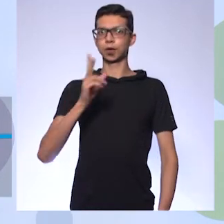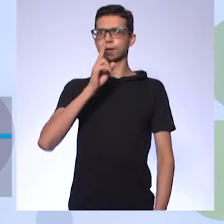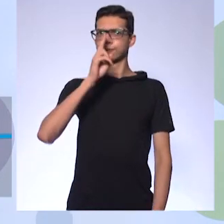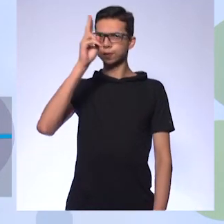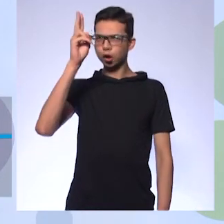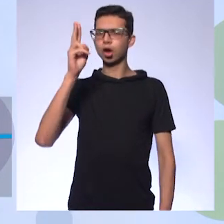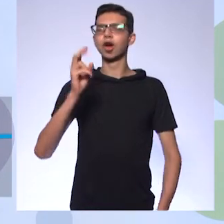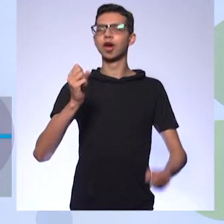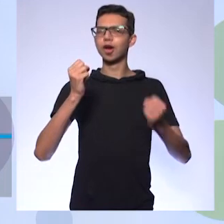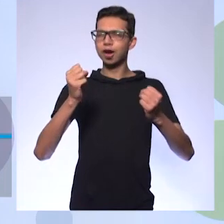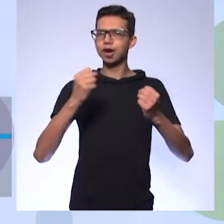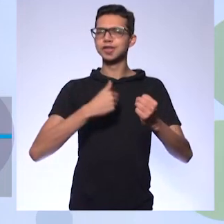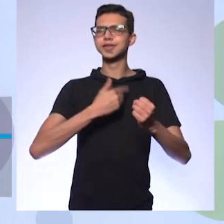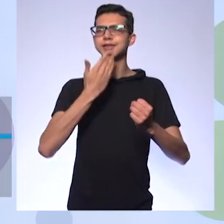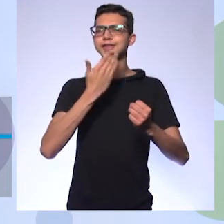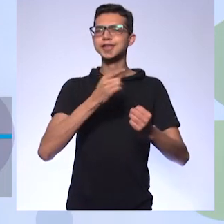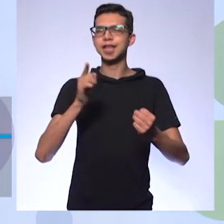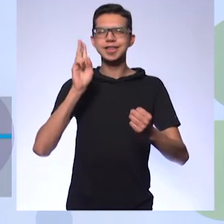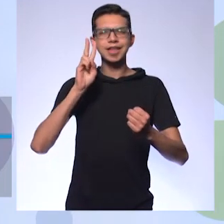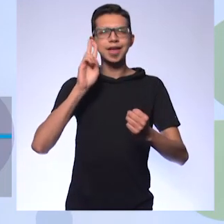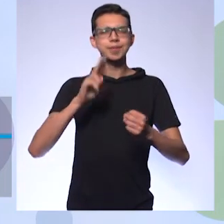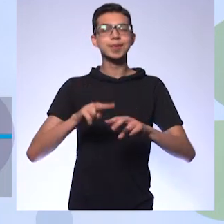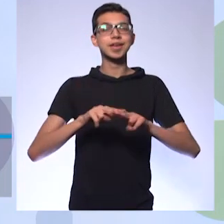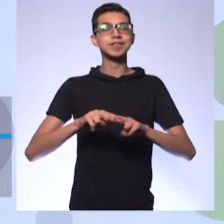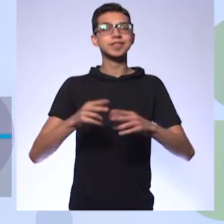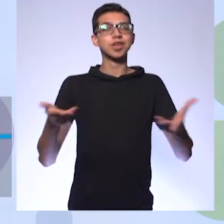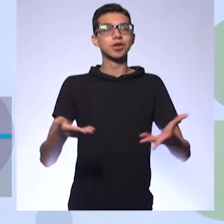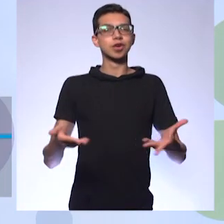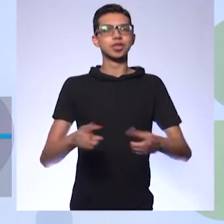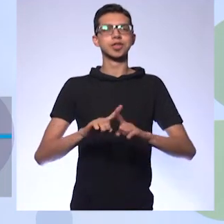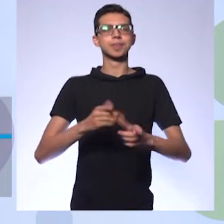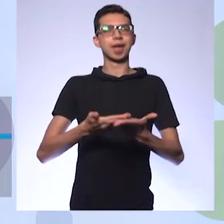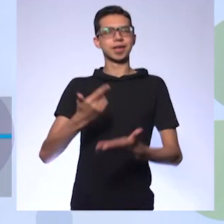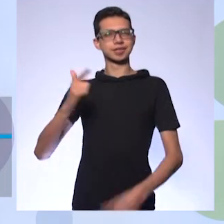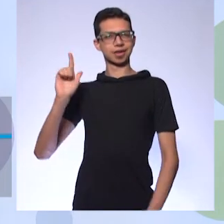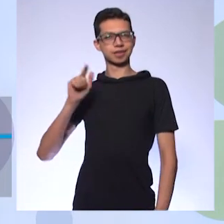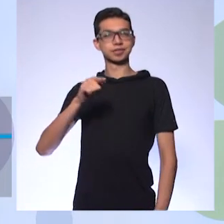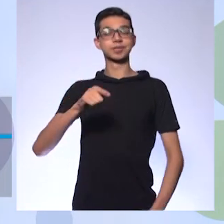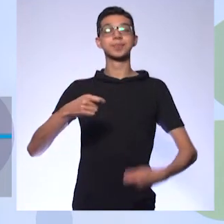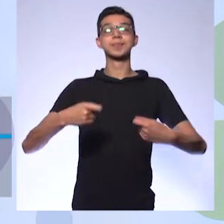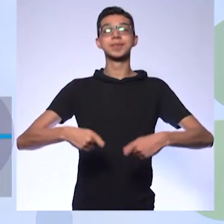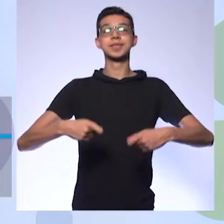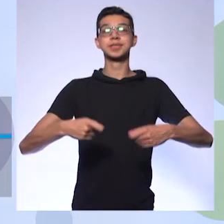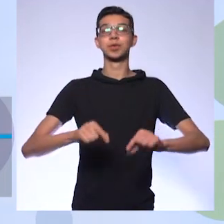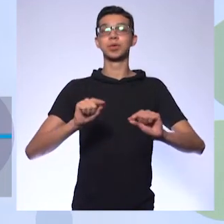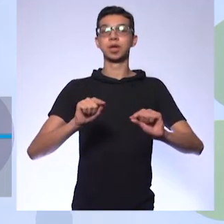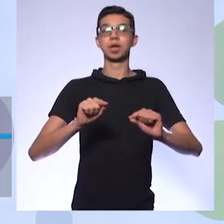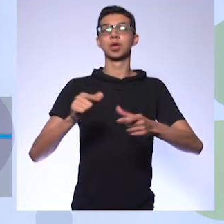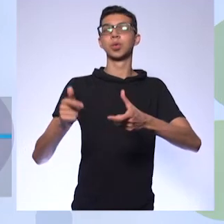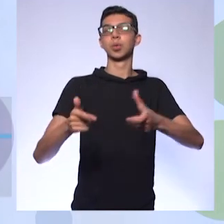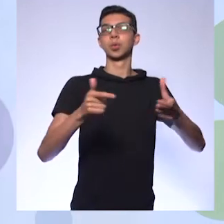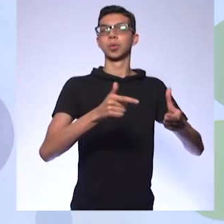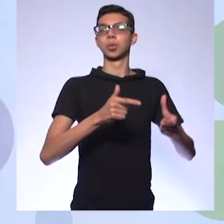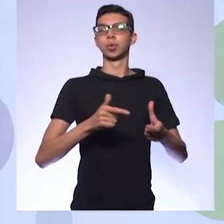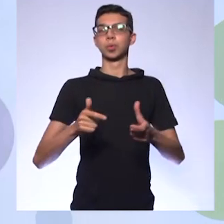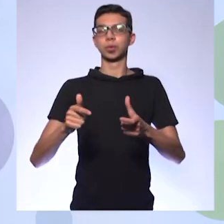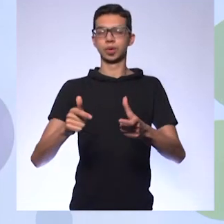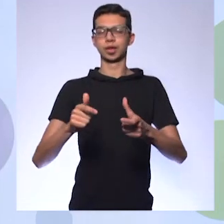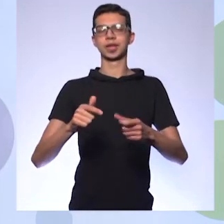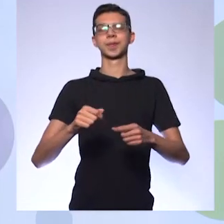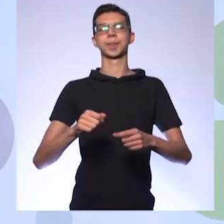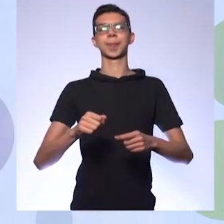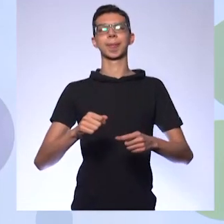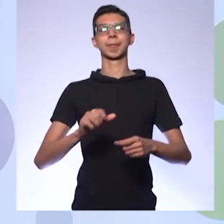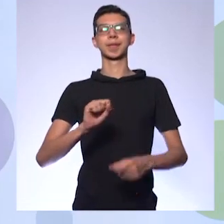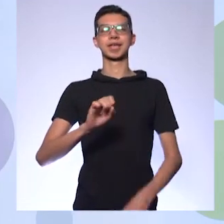na aula que a gente falou sobre. Hoje é a revisão, né? Que você vá até lá as redes sociais, vá lá nos canais de streaming e parem